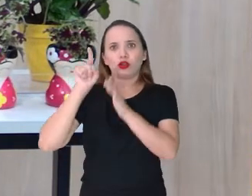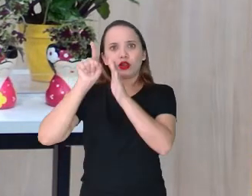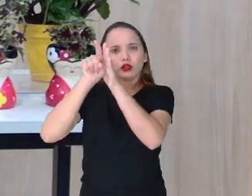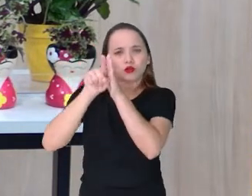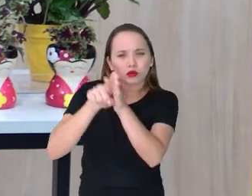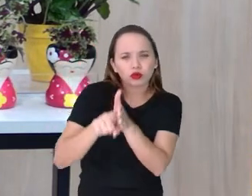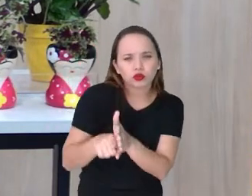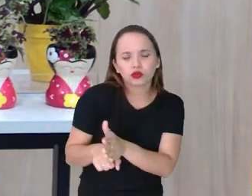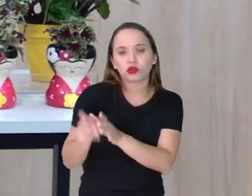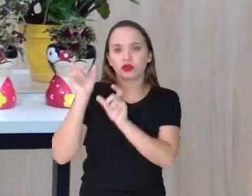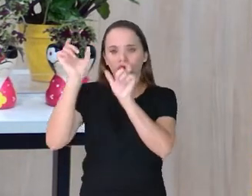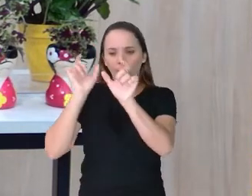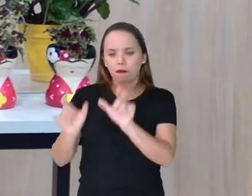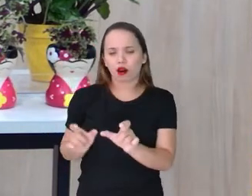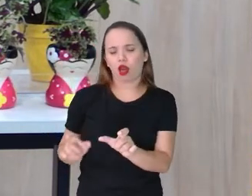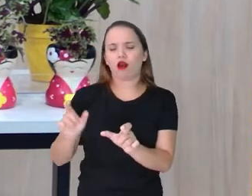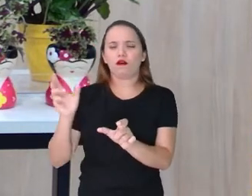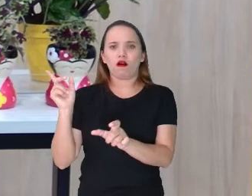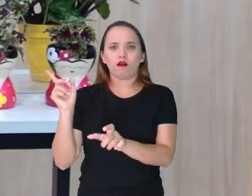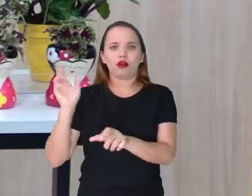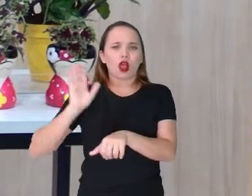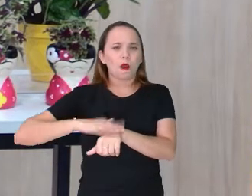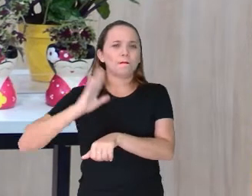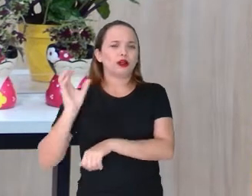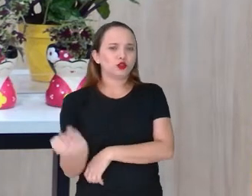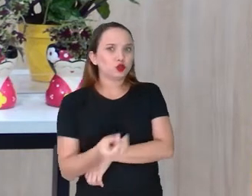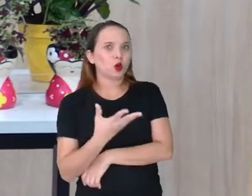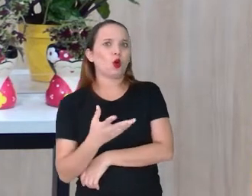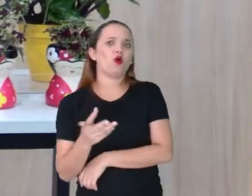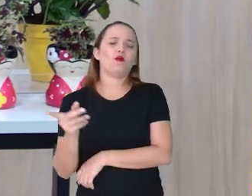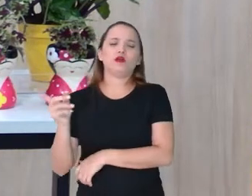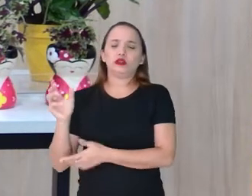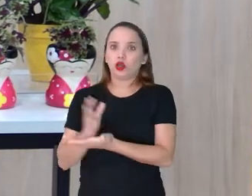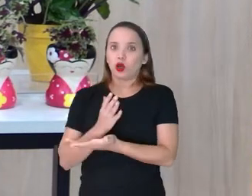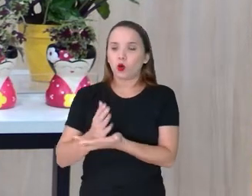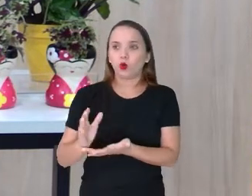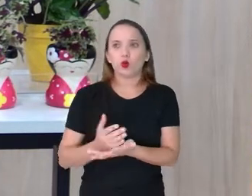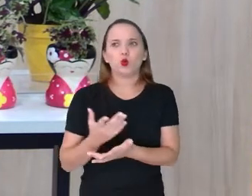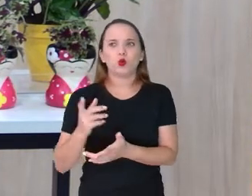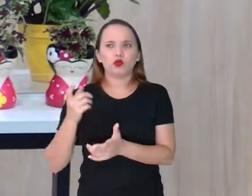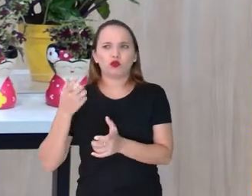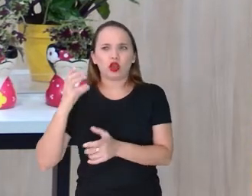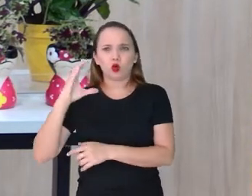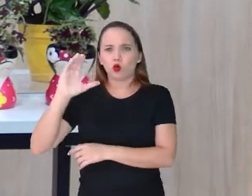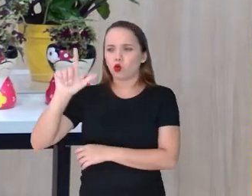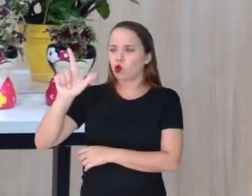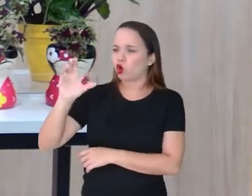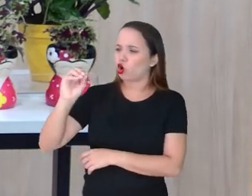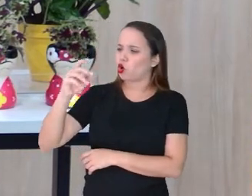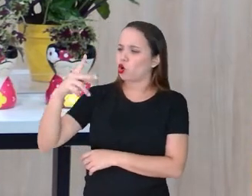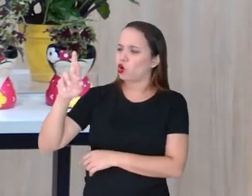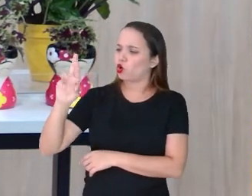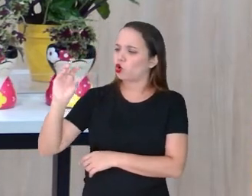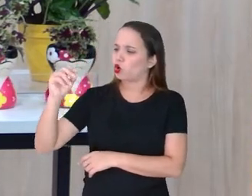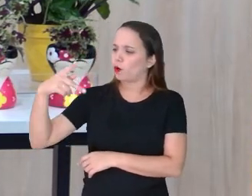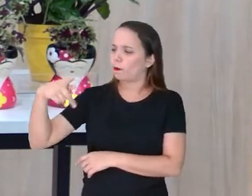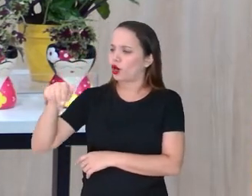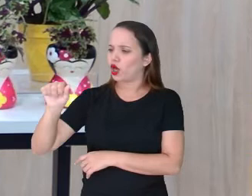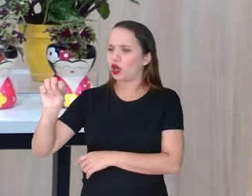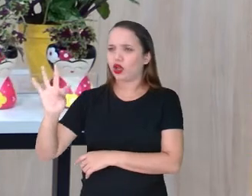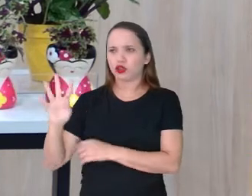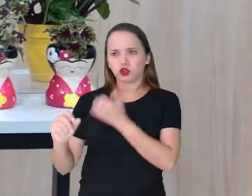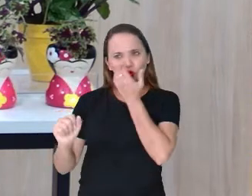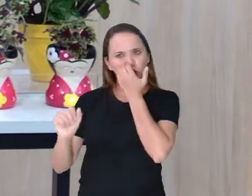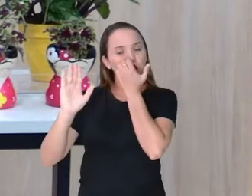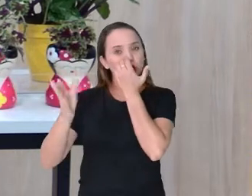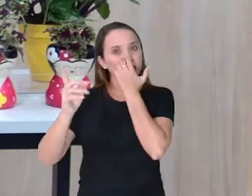as palavras-chave, cloroplastos. Cloroplasto já vai atrair você a diferença de célula animal com célula vegetal, já vai te